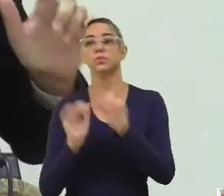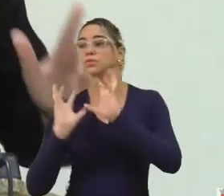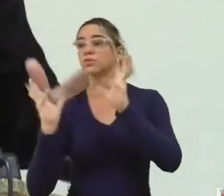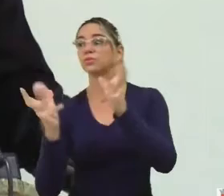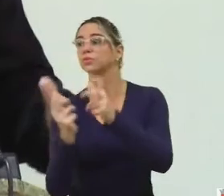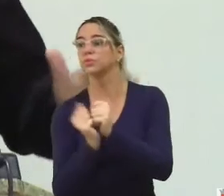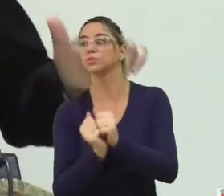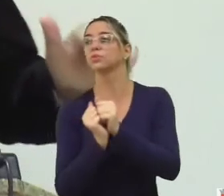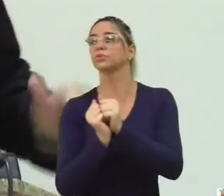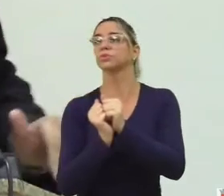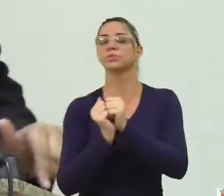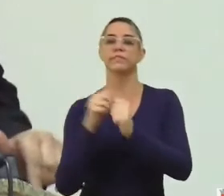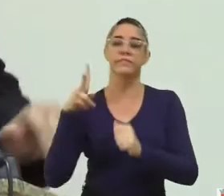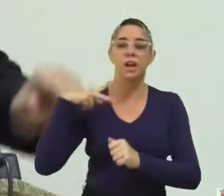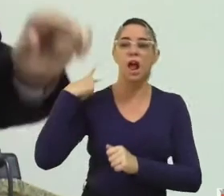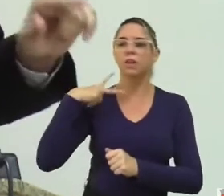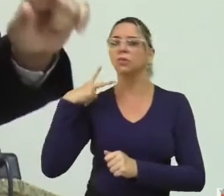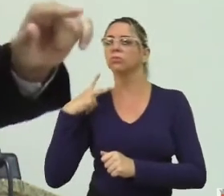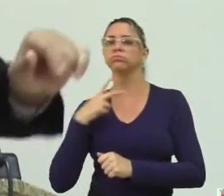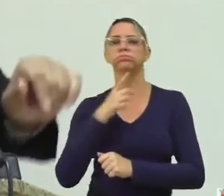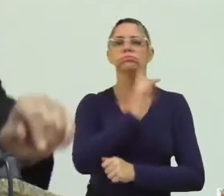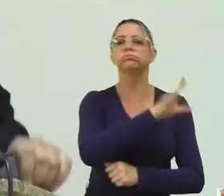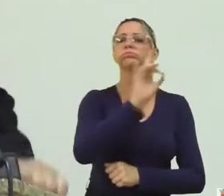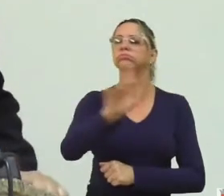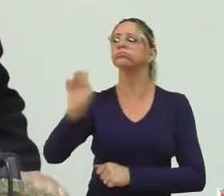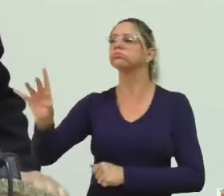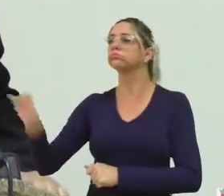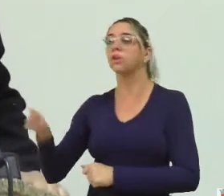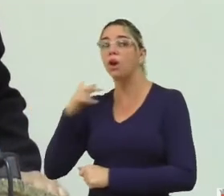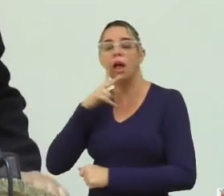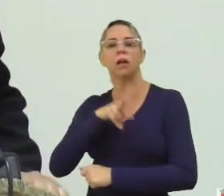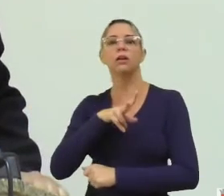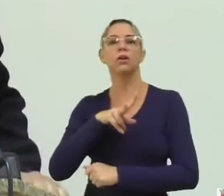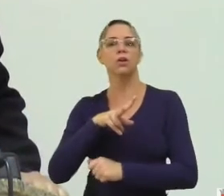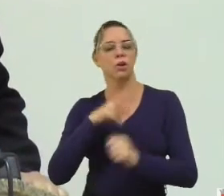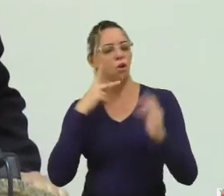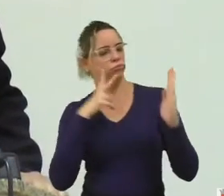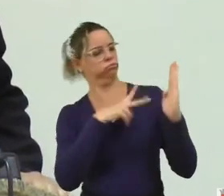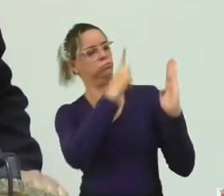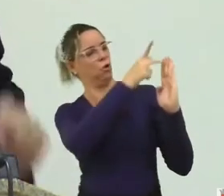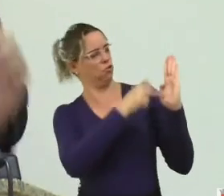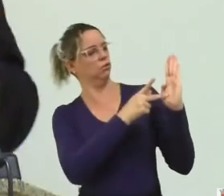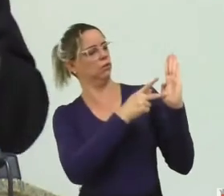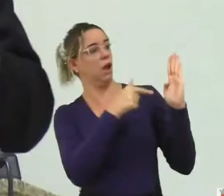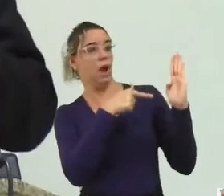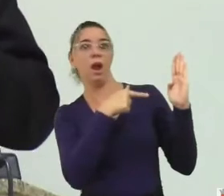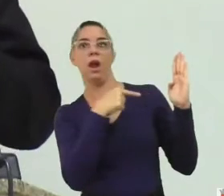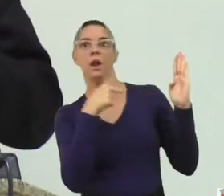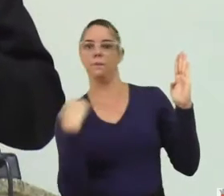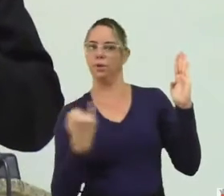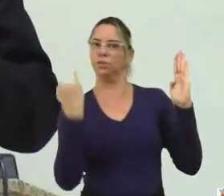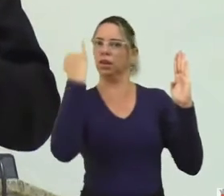com todos os vereadores hoje, vendo a importância desse projeto para São Bento do